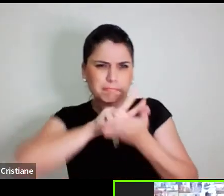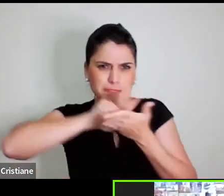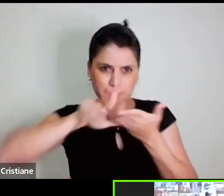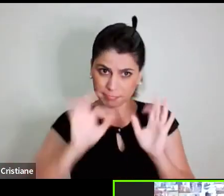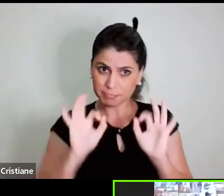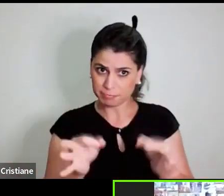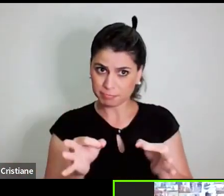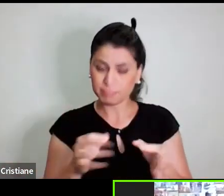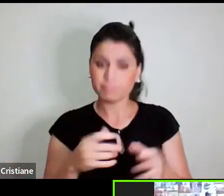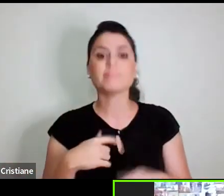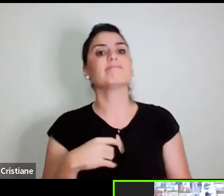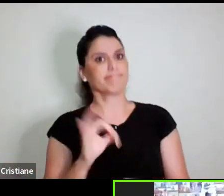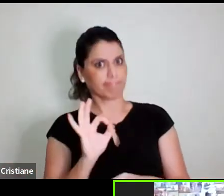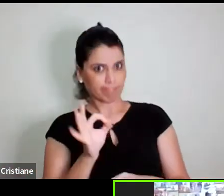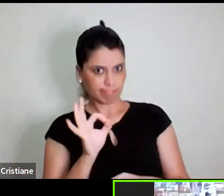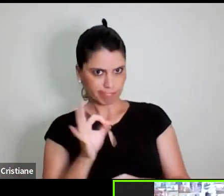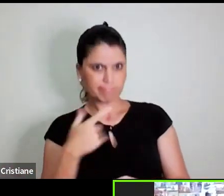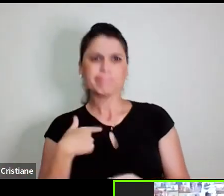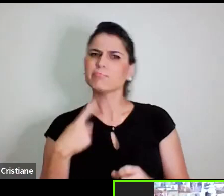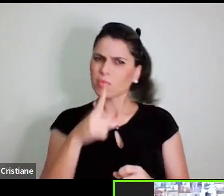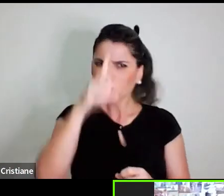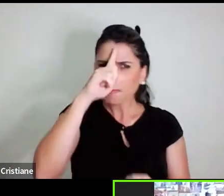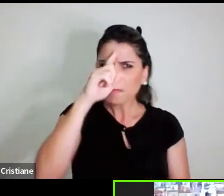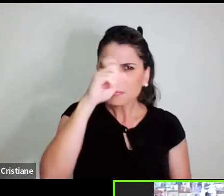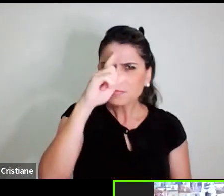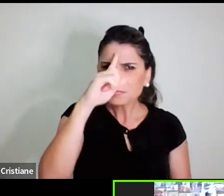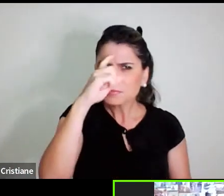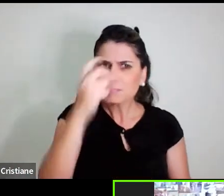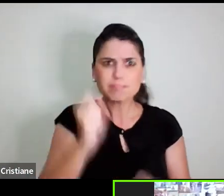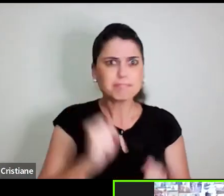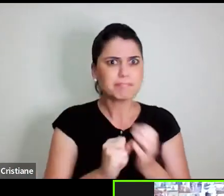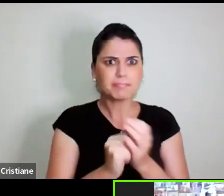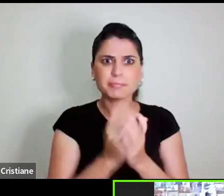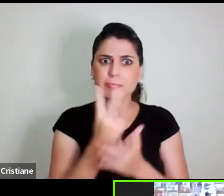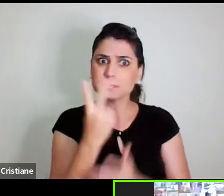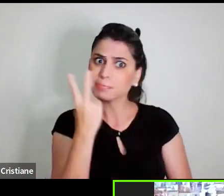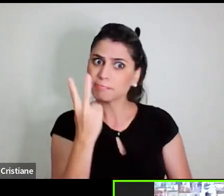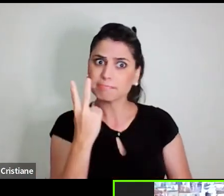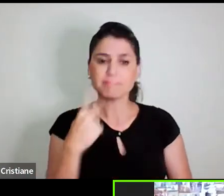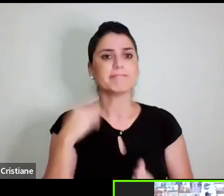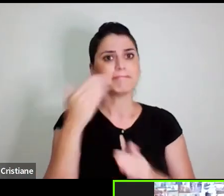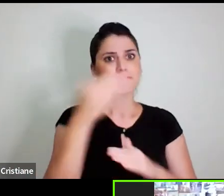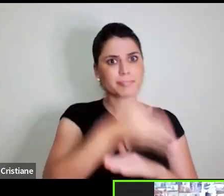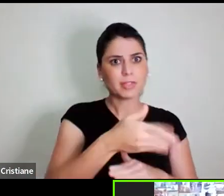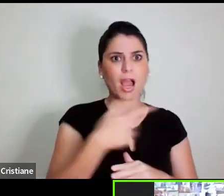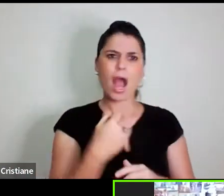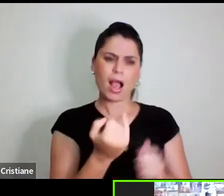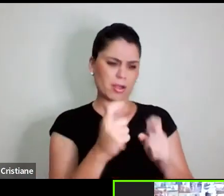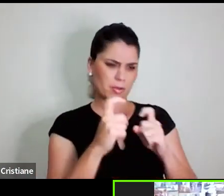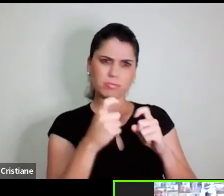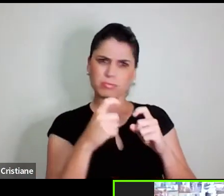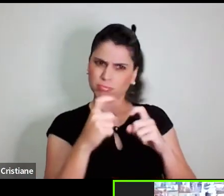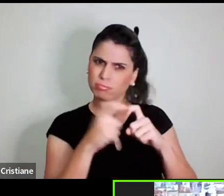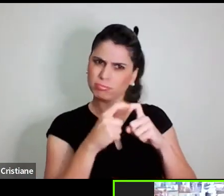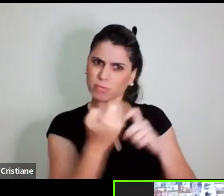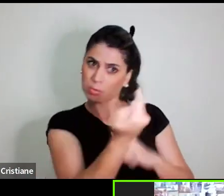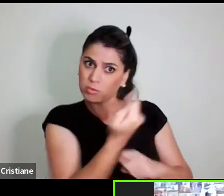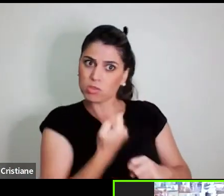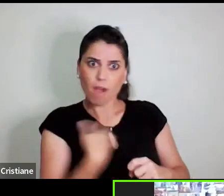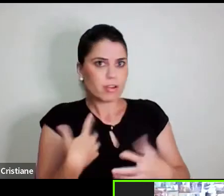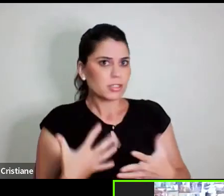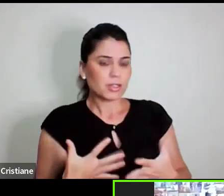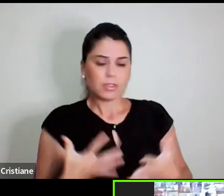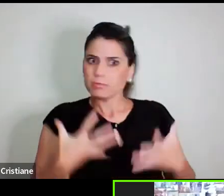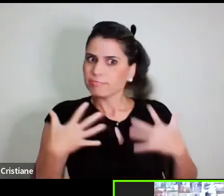na emergência no hospital. Aí o doutor disse que era estresse. Meu nível de estresse